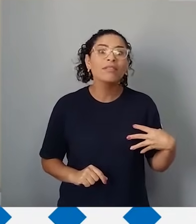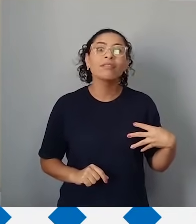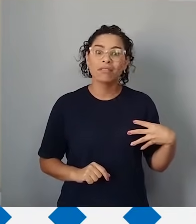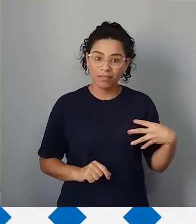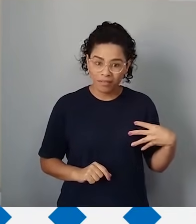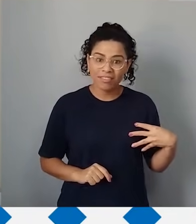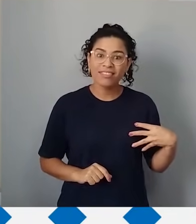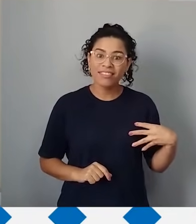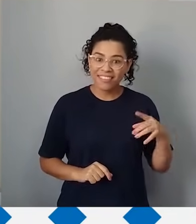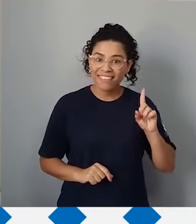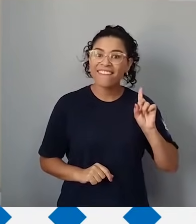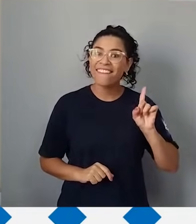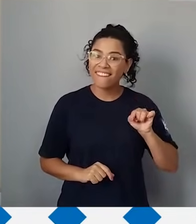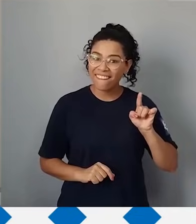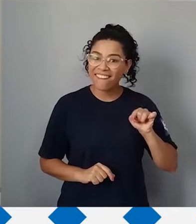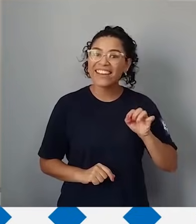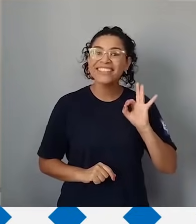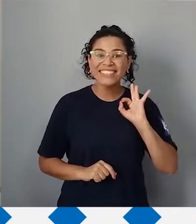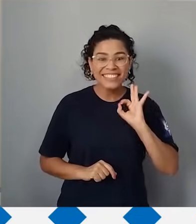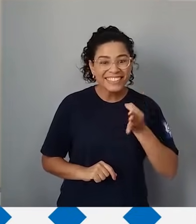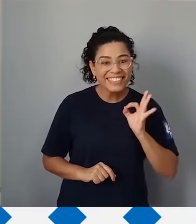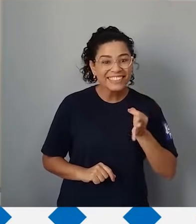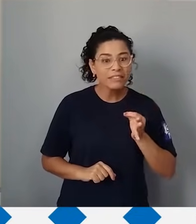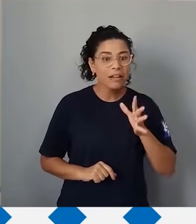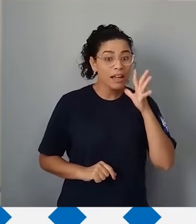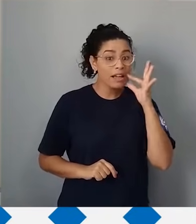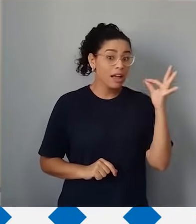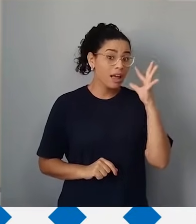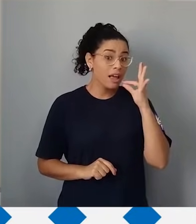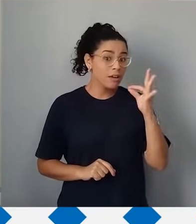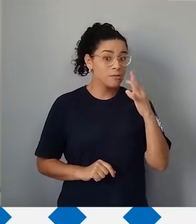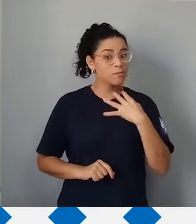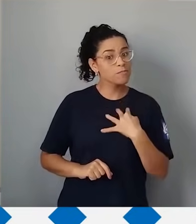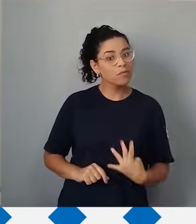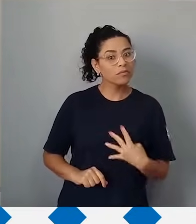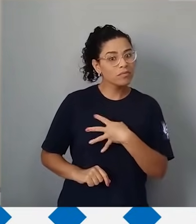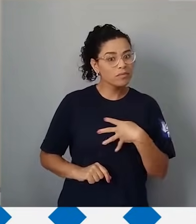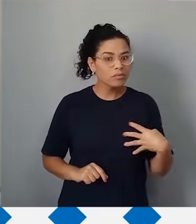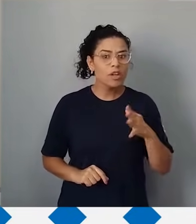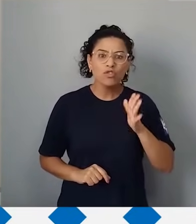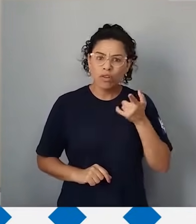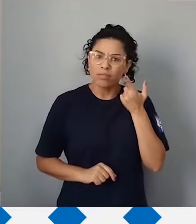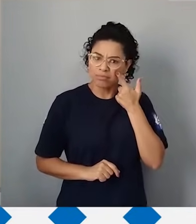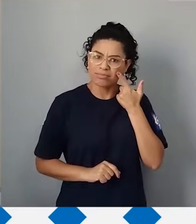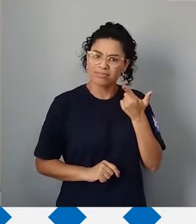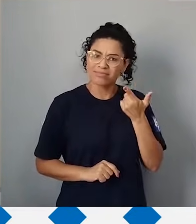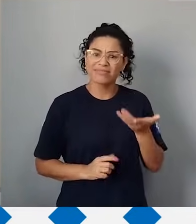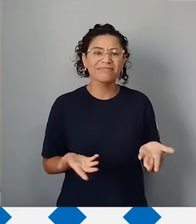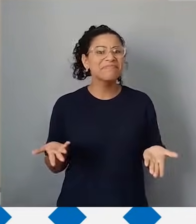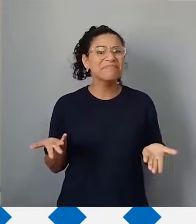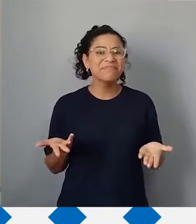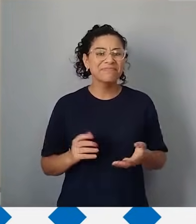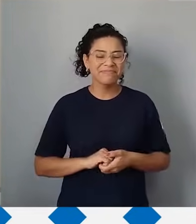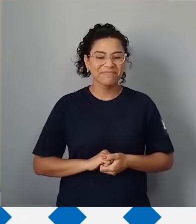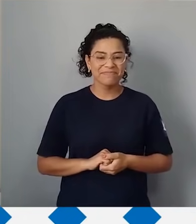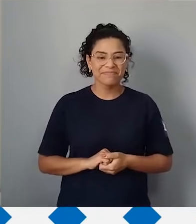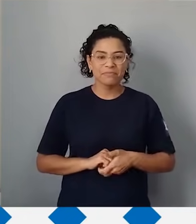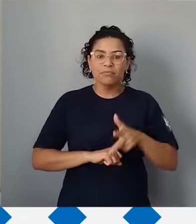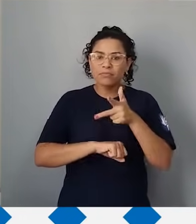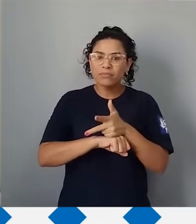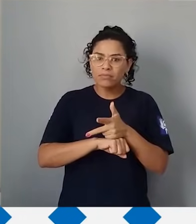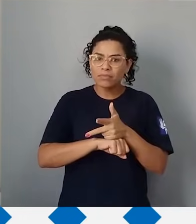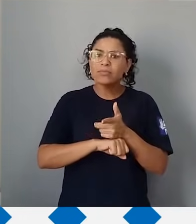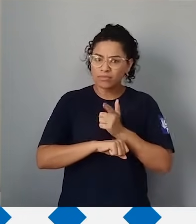Isso mesmo que vocês escutaram. É um gato xadrez. Vocês já viram um gato xadrez? No vídeo anterior